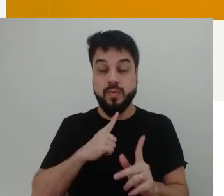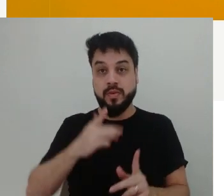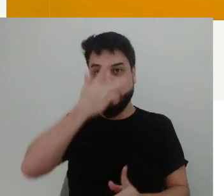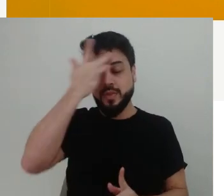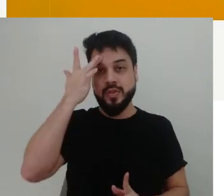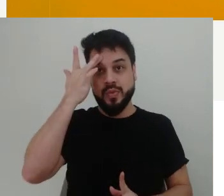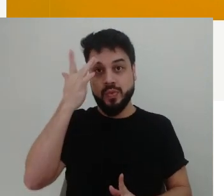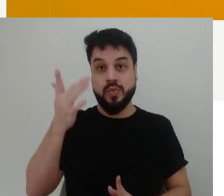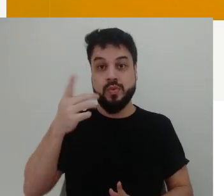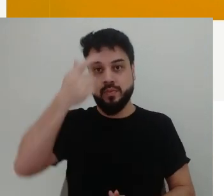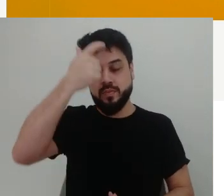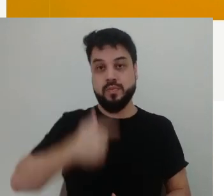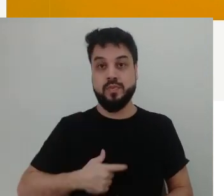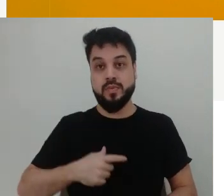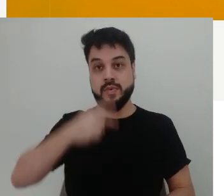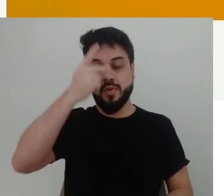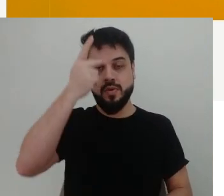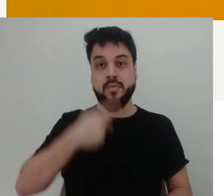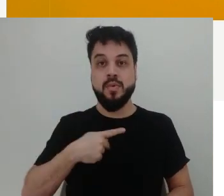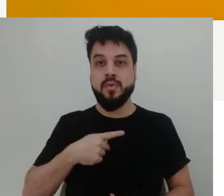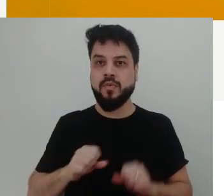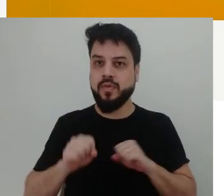uma possível resposta.